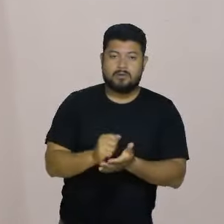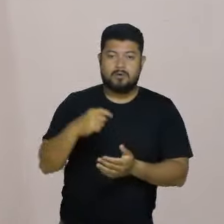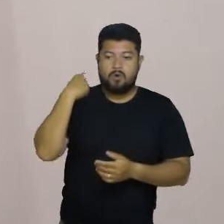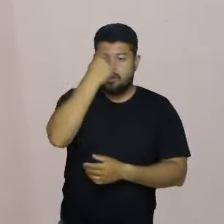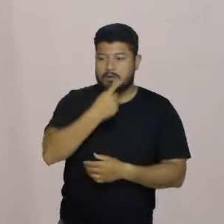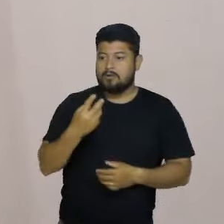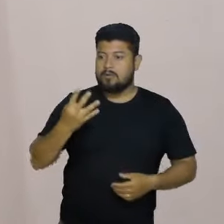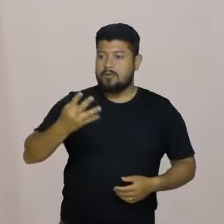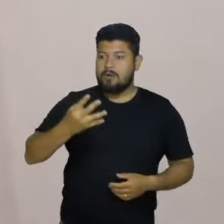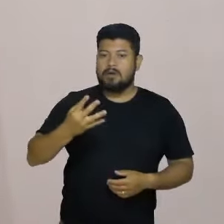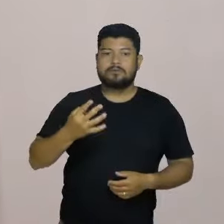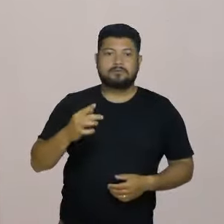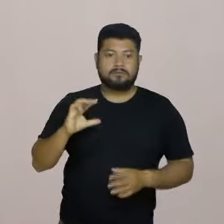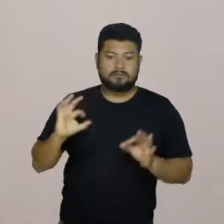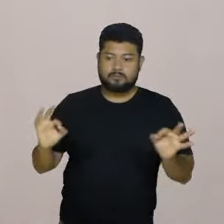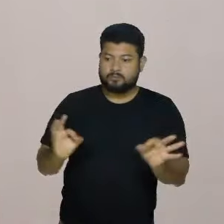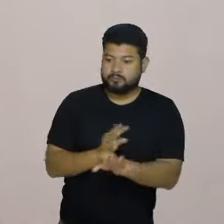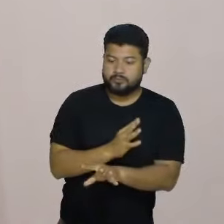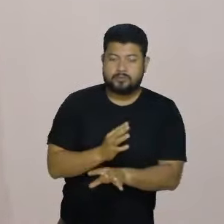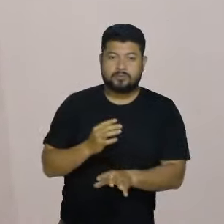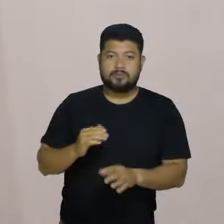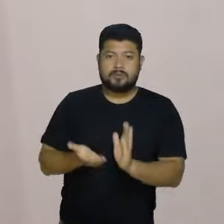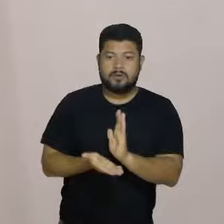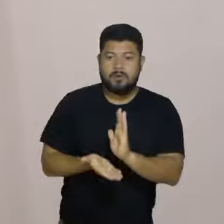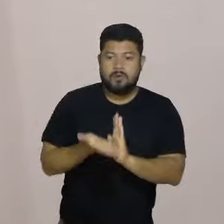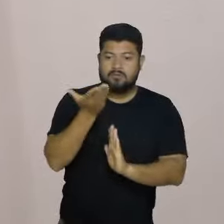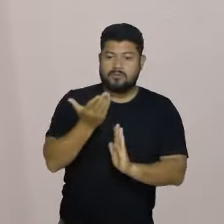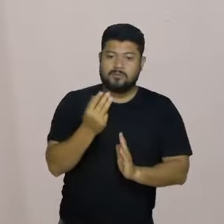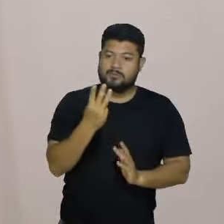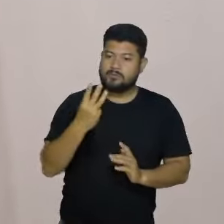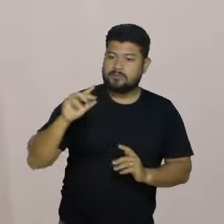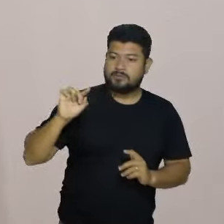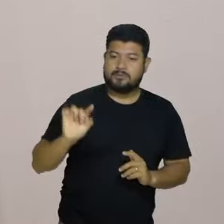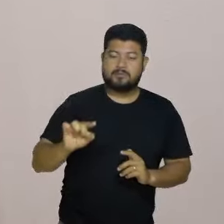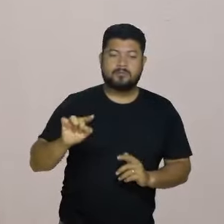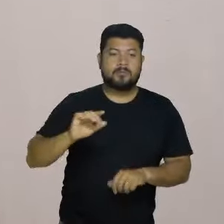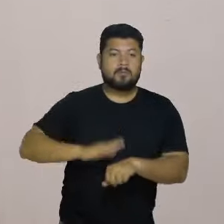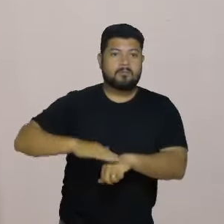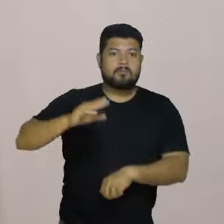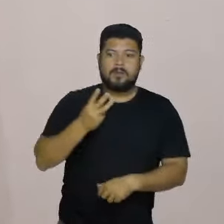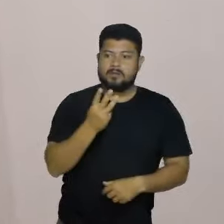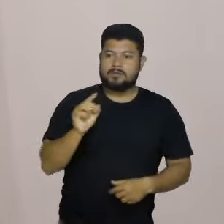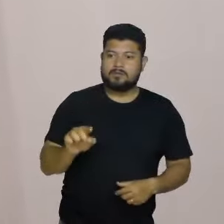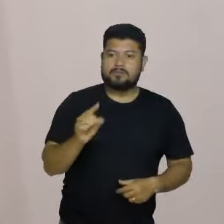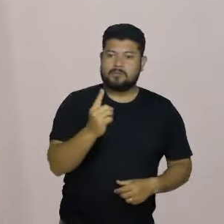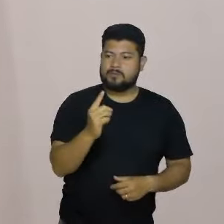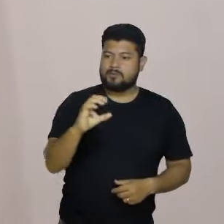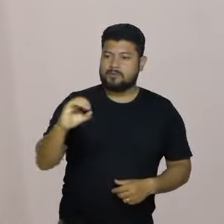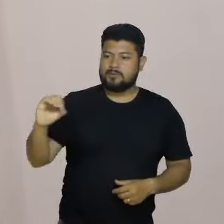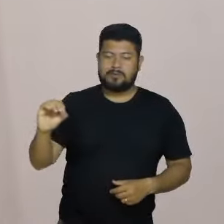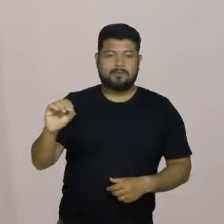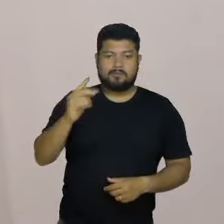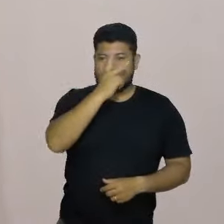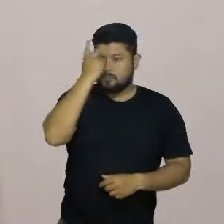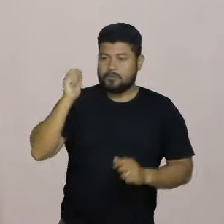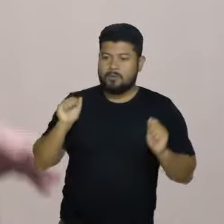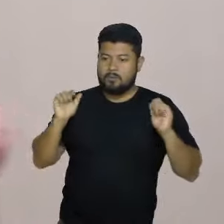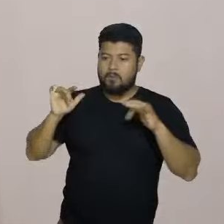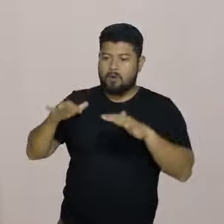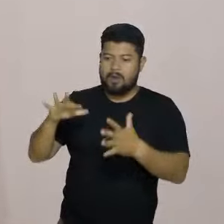tivemos que aumentar para 3.000. Foram mais de 3.100 inscritos, um sucesso,